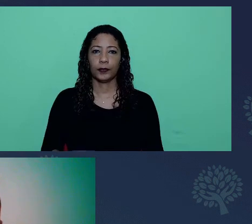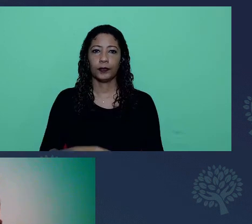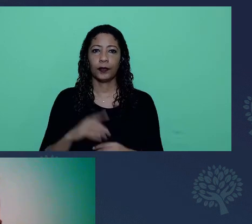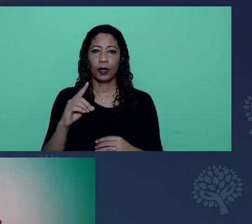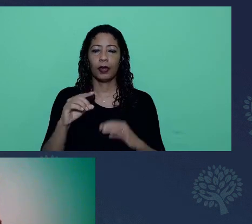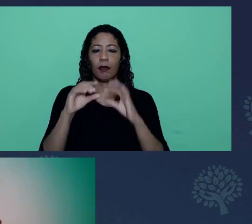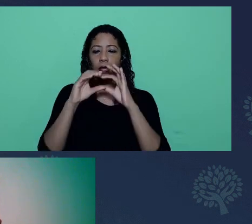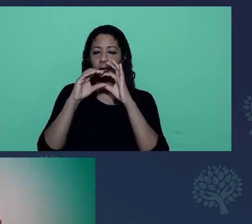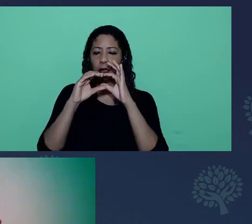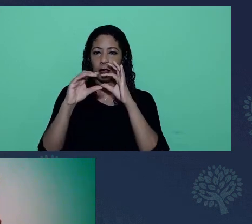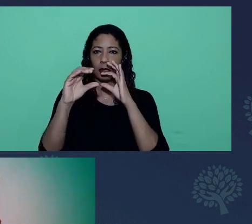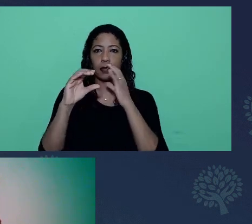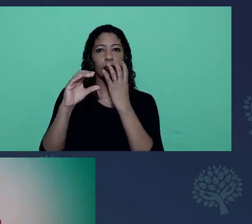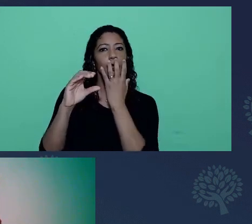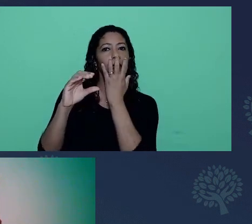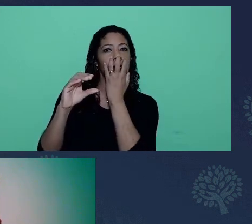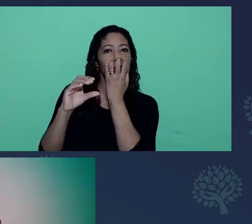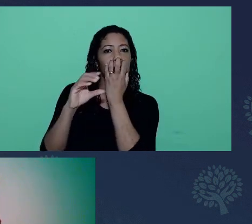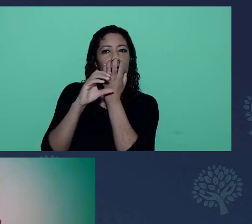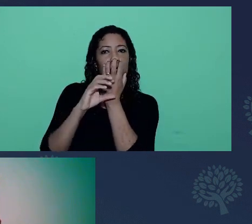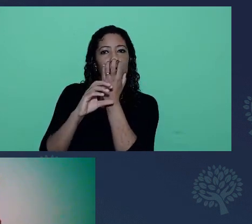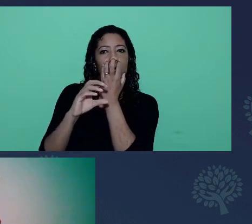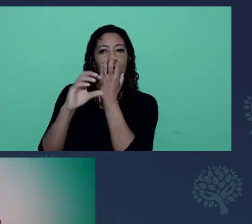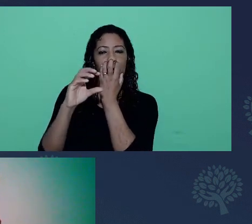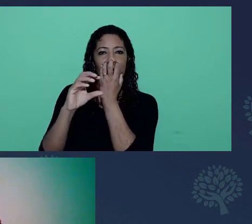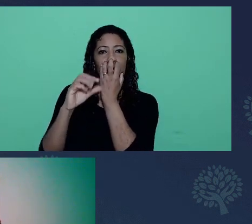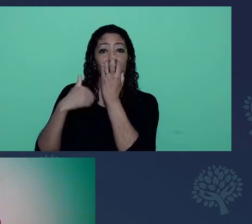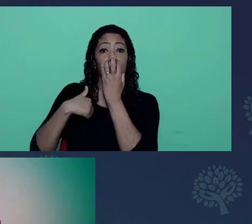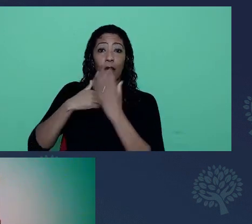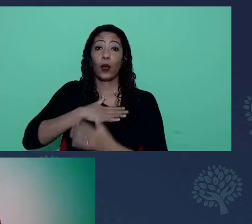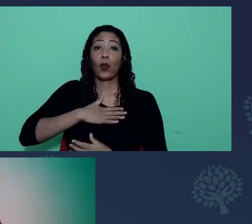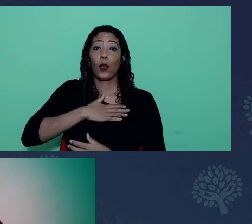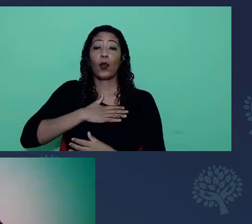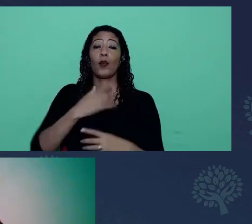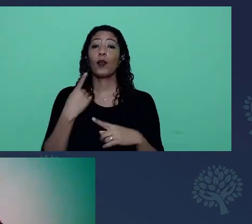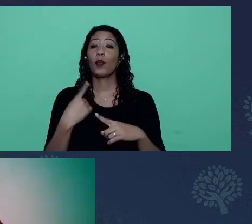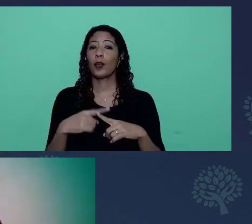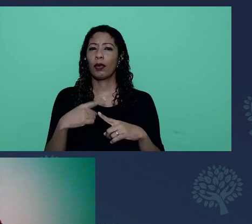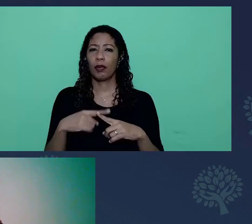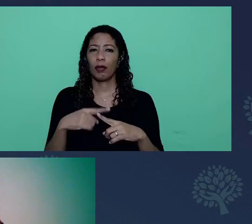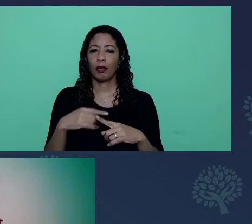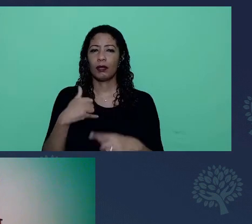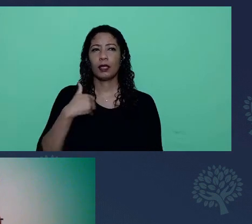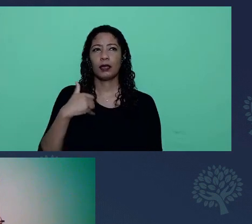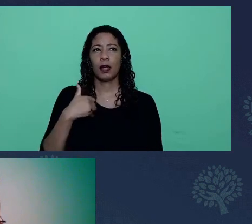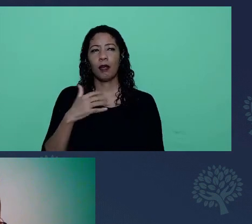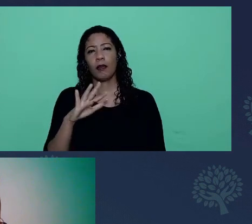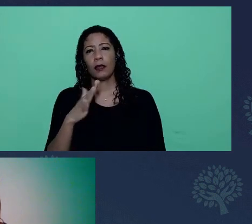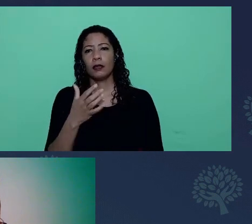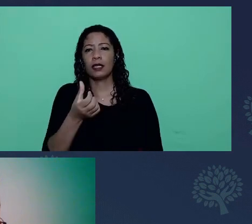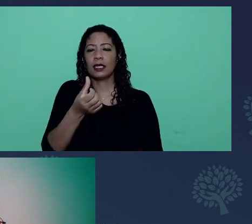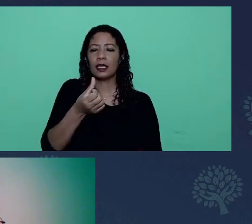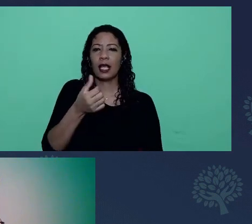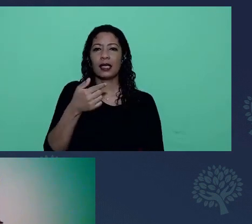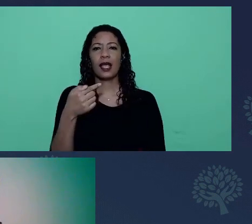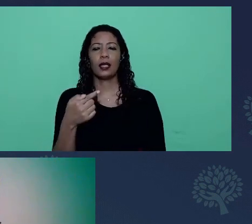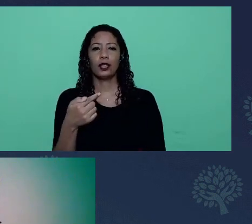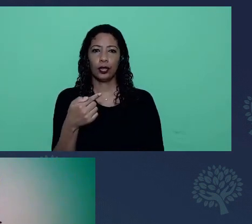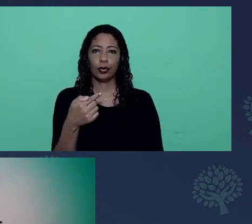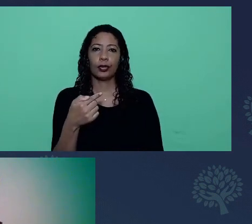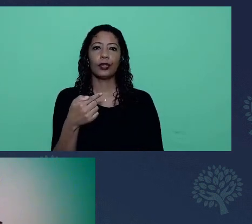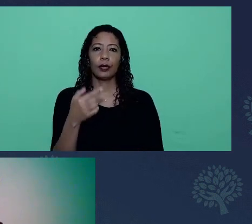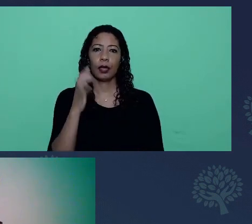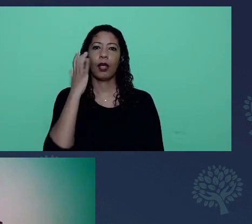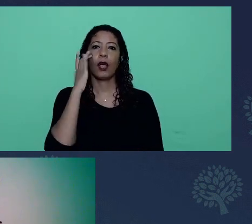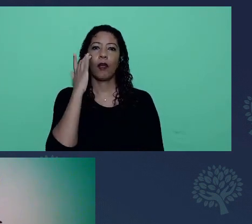espaçador com a máscara, eu gosto de utilizar até aproximadamente 6, 7 anos, que eu acho que